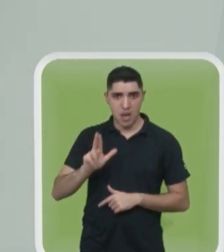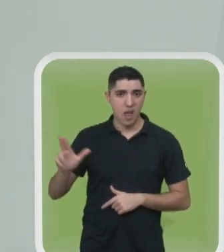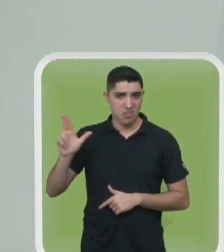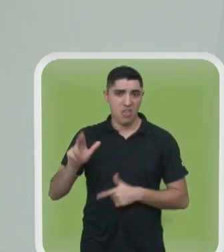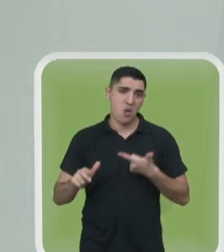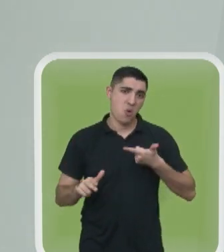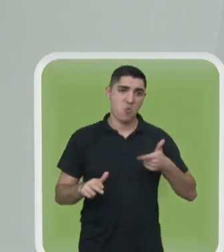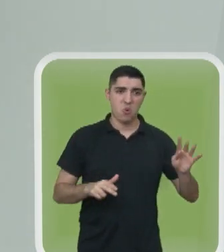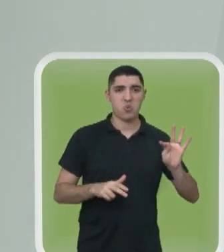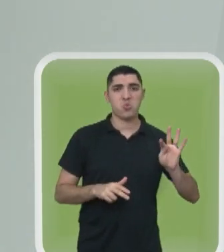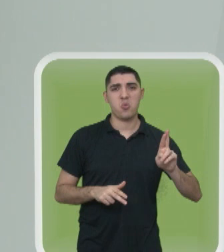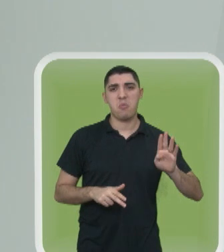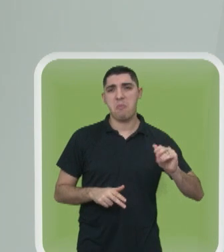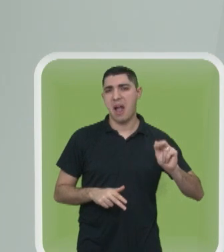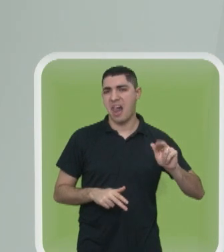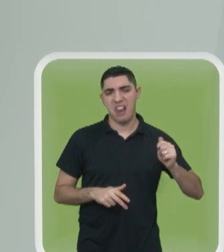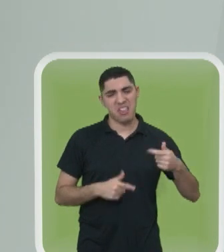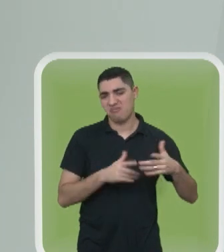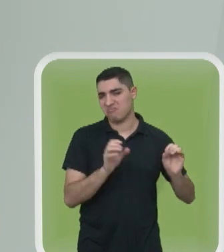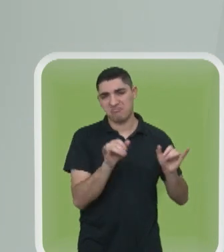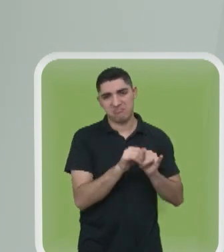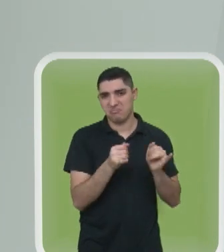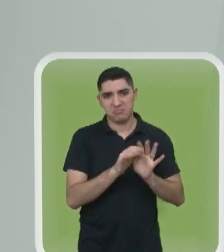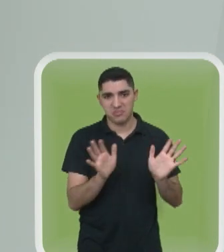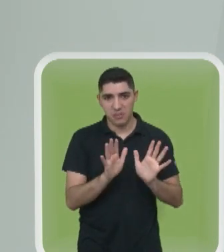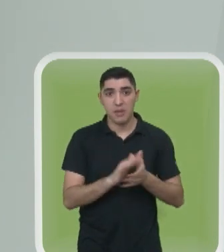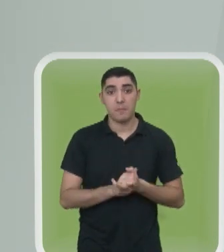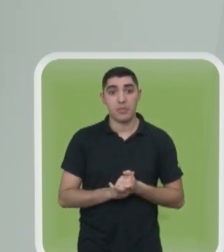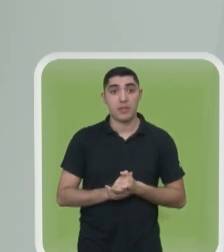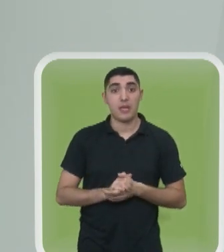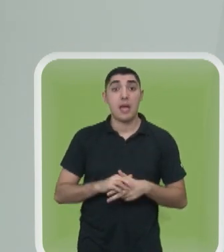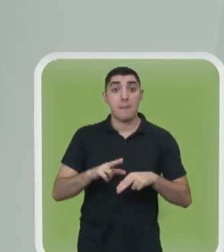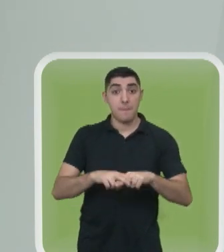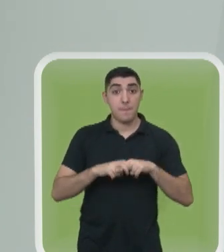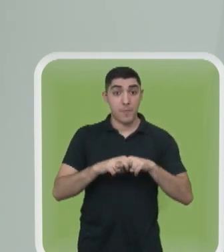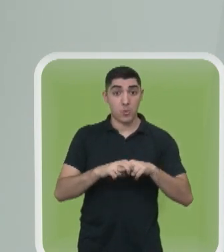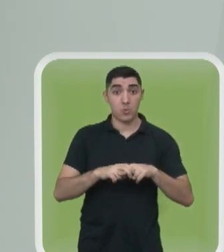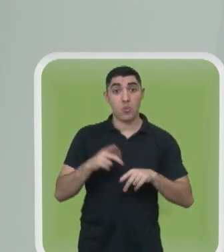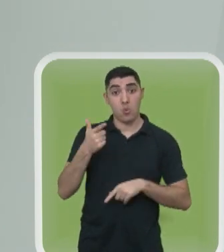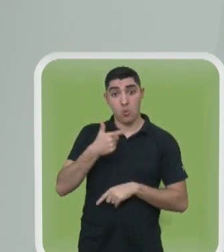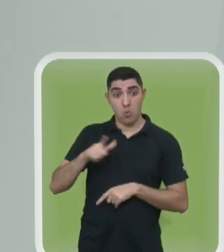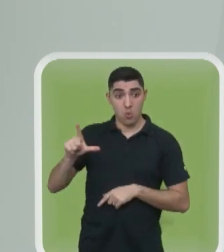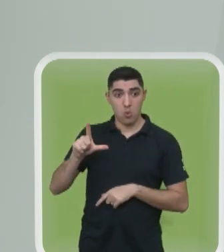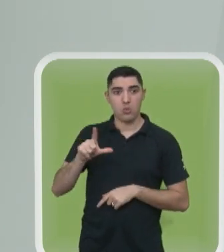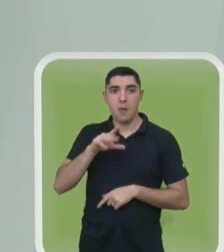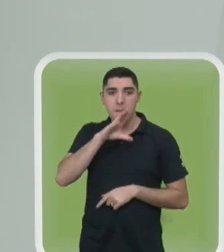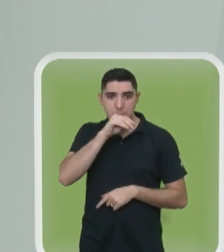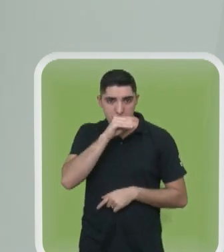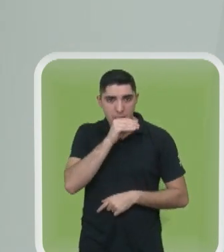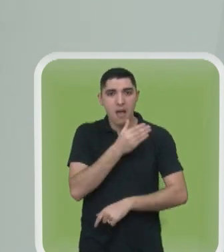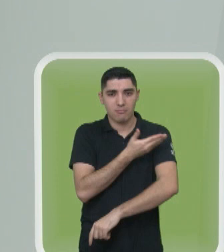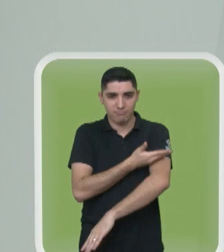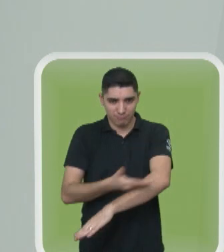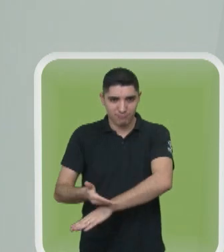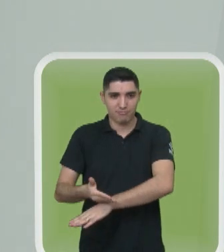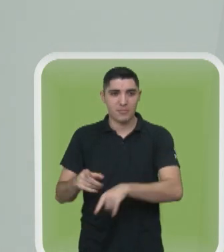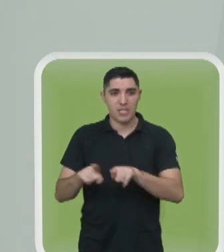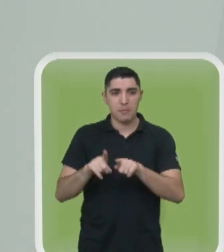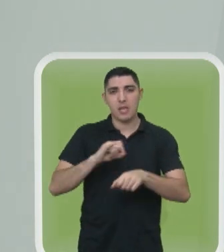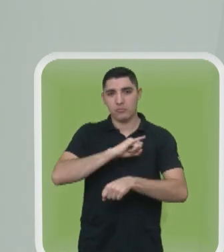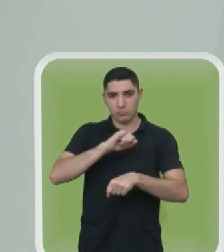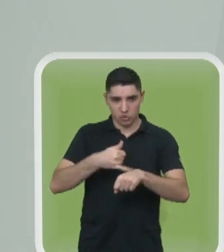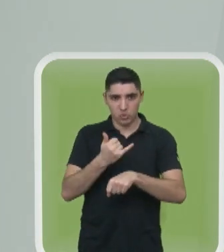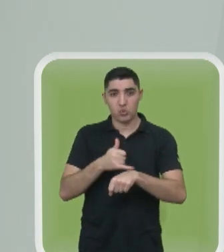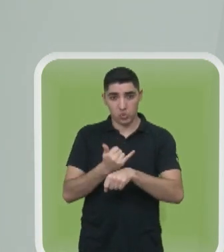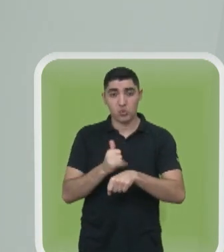Esse jogo também vale. Jaraguá e Foz Cataratas interessa para o São José. Pato Futsal e Marechal, Açoeva e Joinville também interessa, porque o